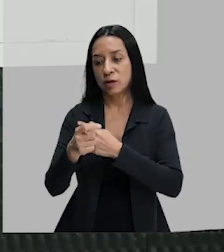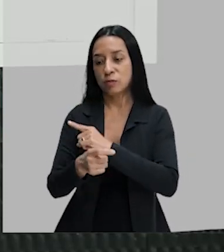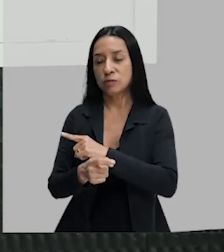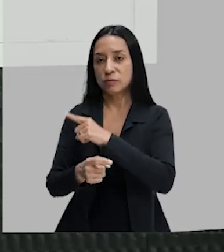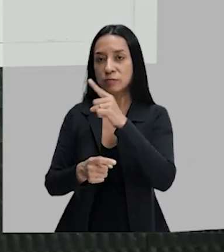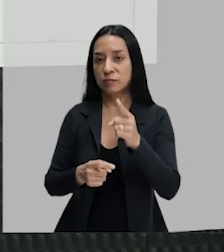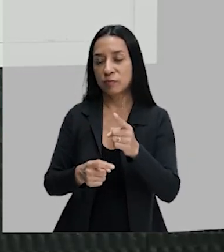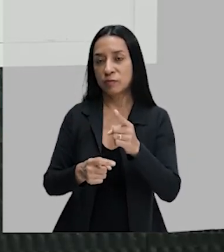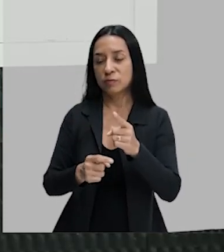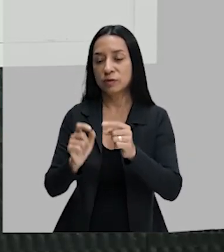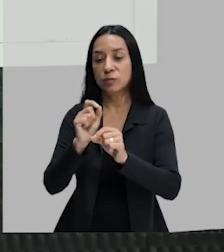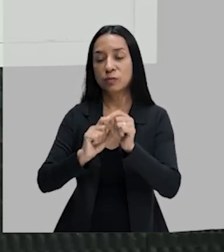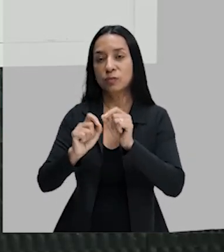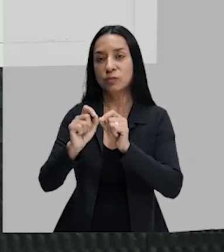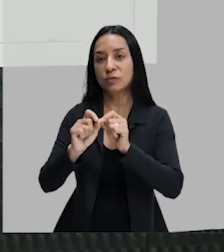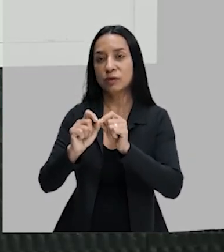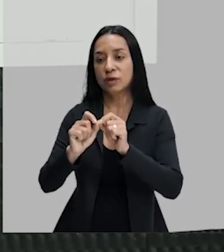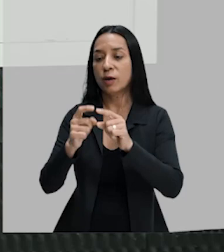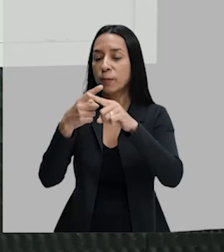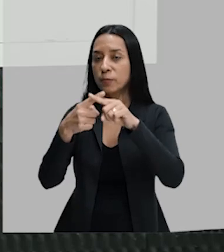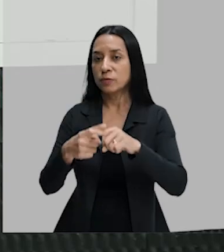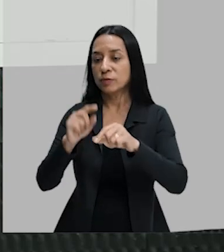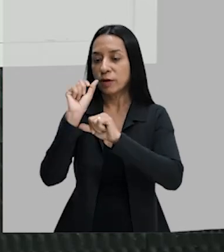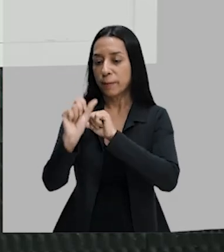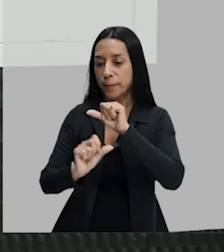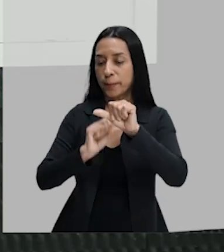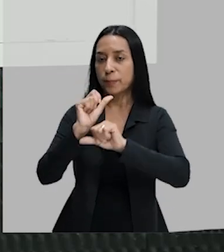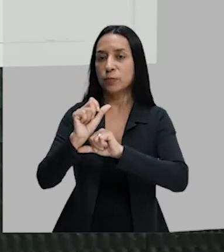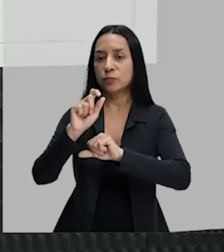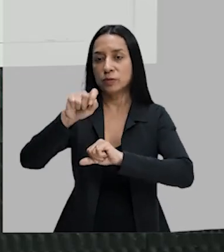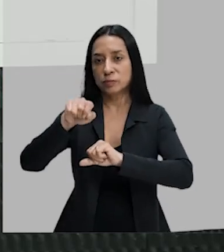sinal. Tá? Então aqui vai dar 20, né?